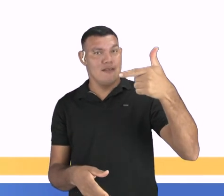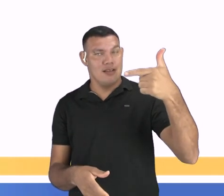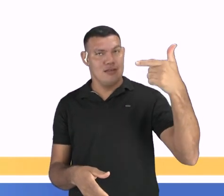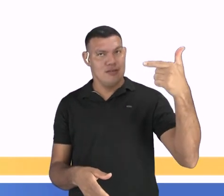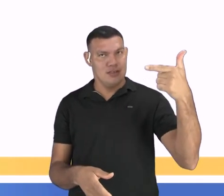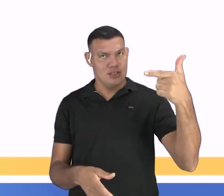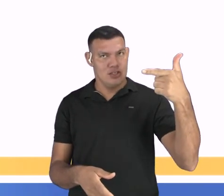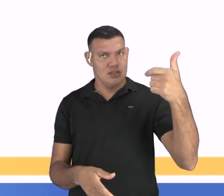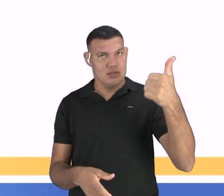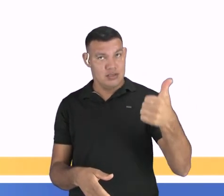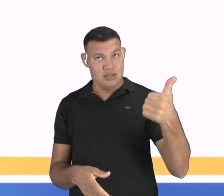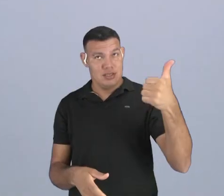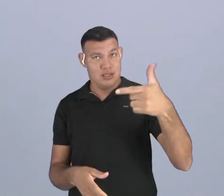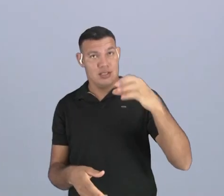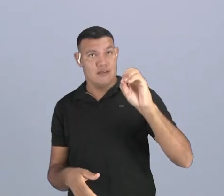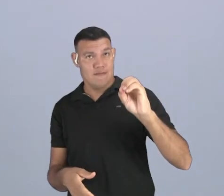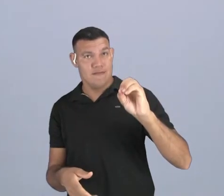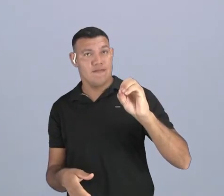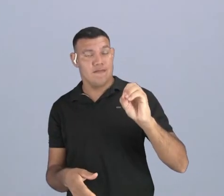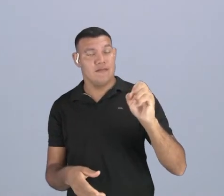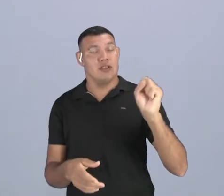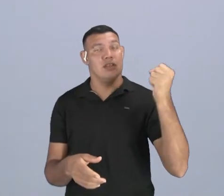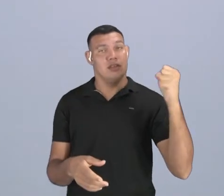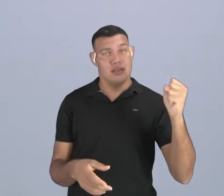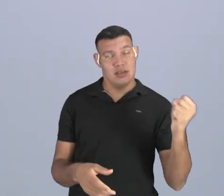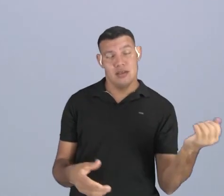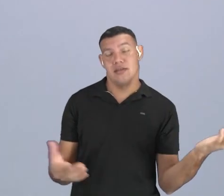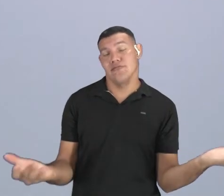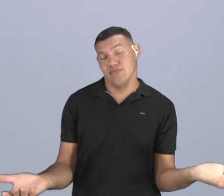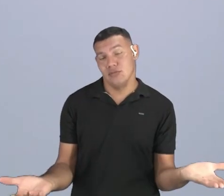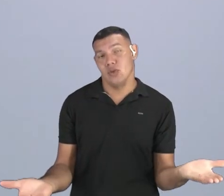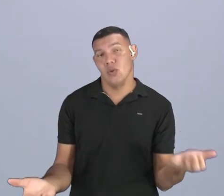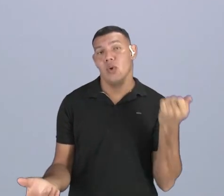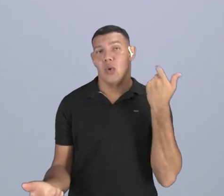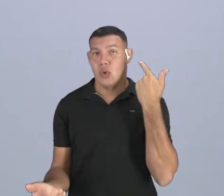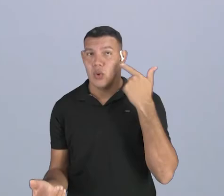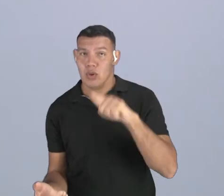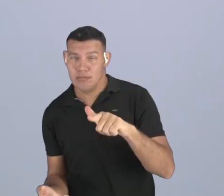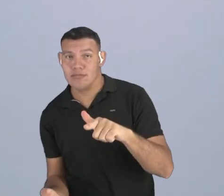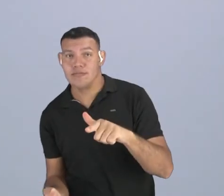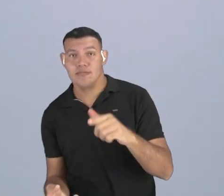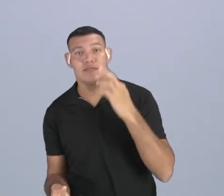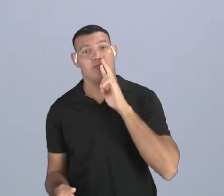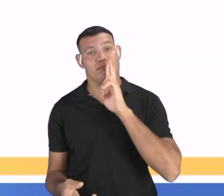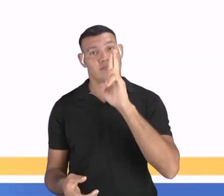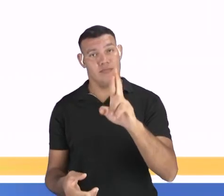Então, com isso, a gente consegue resolver o exercício de número 3.